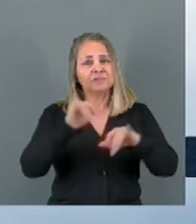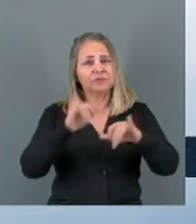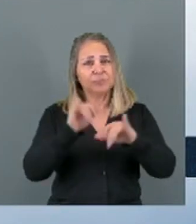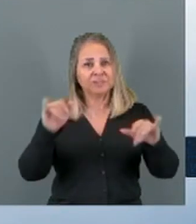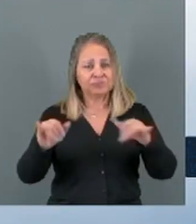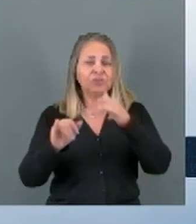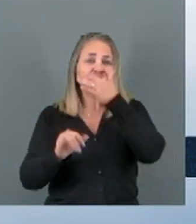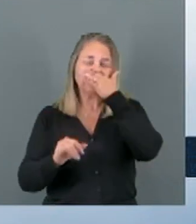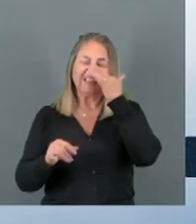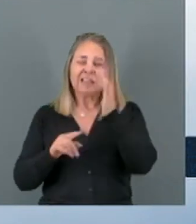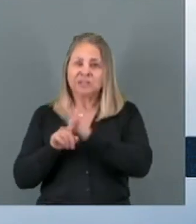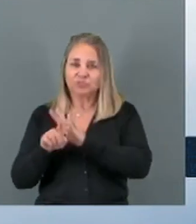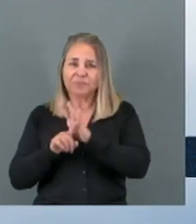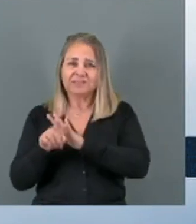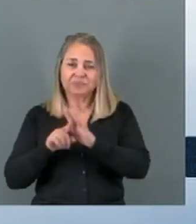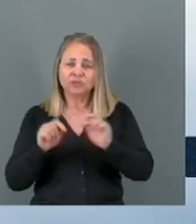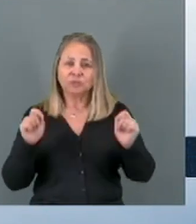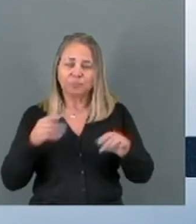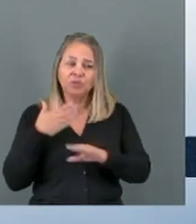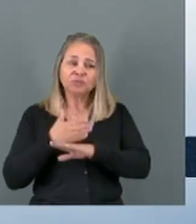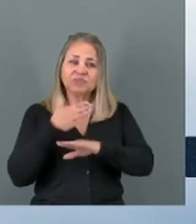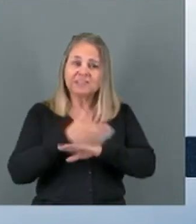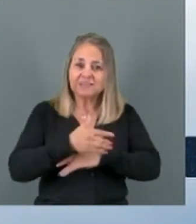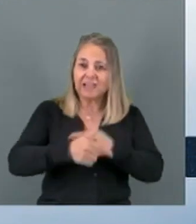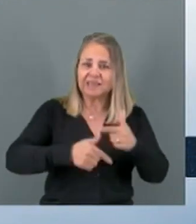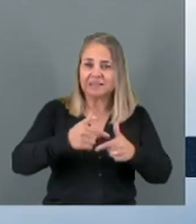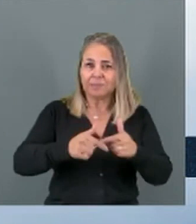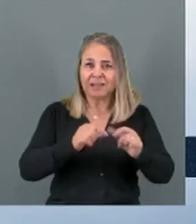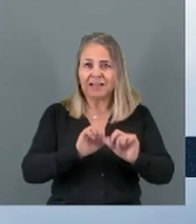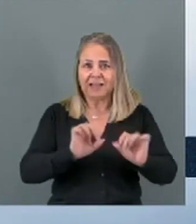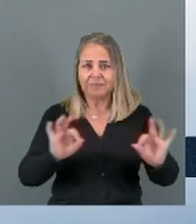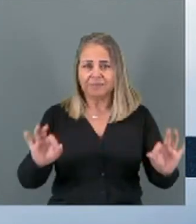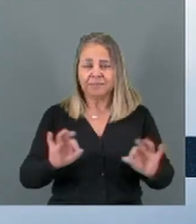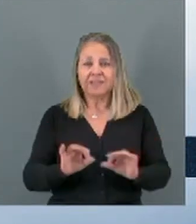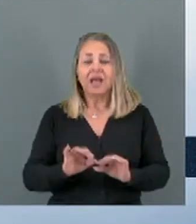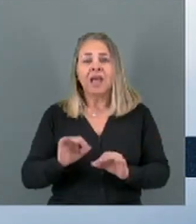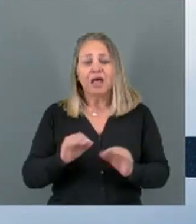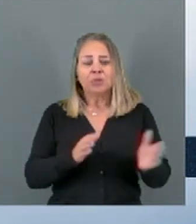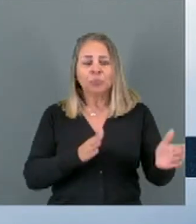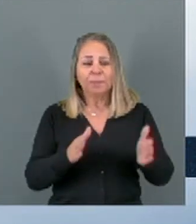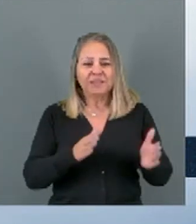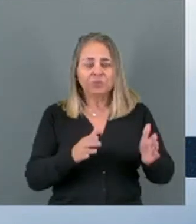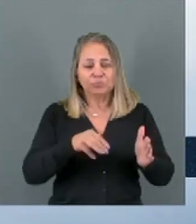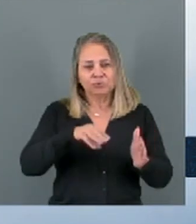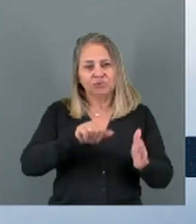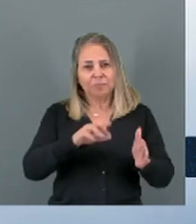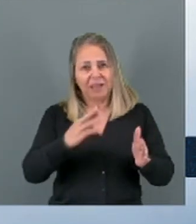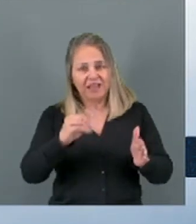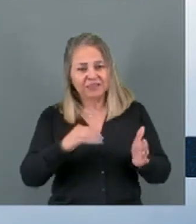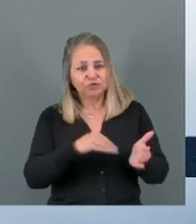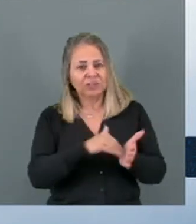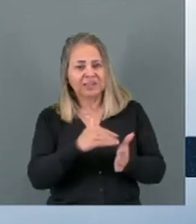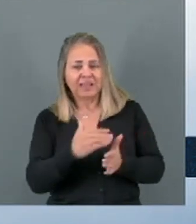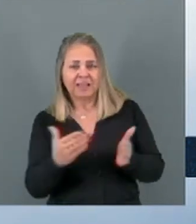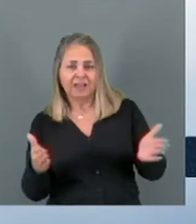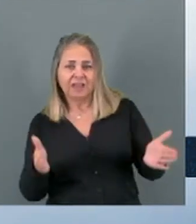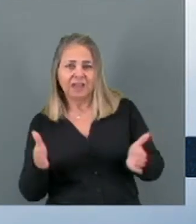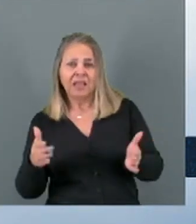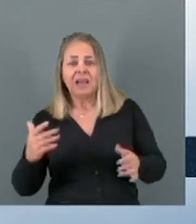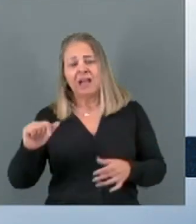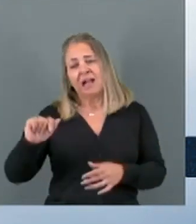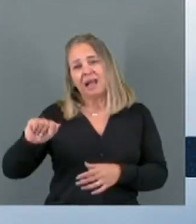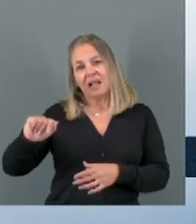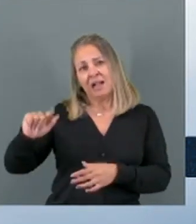os pesquisadores possam acessar e trabalhar em cima deles. Então, de março a agosto de 2020, houve uma redução de 28% no total